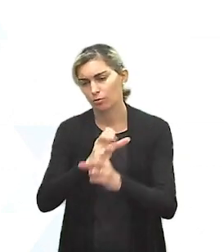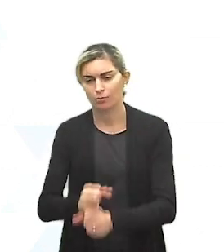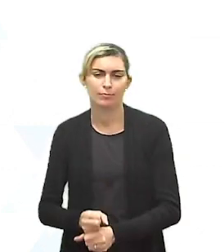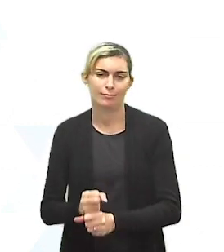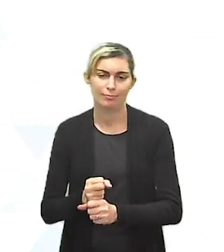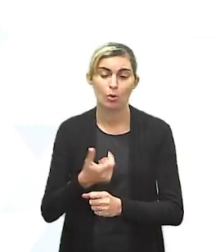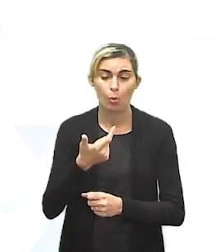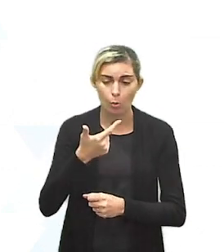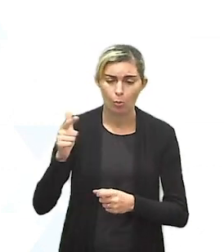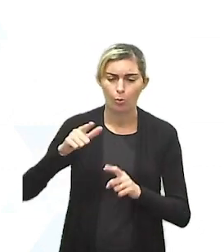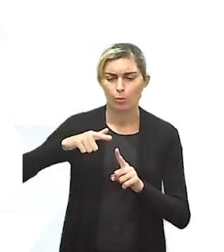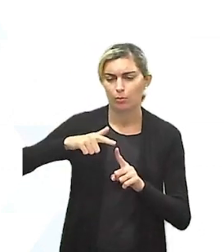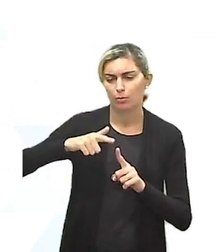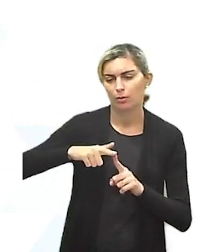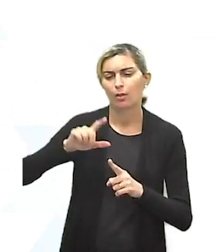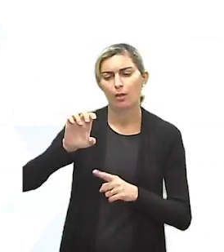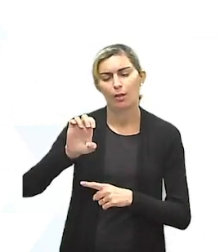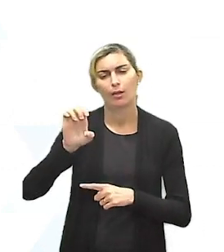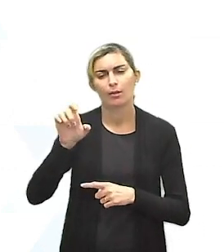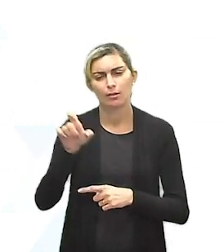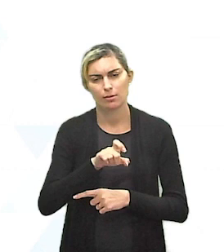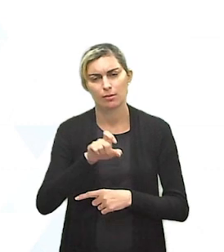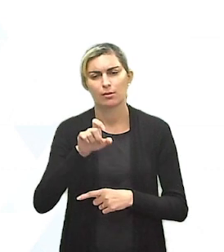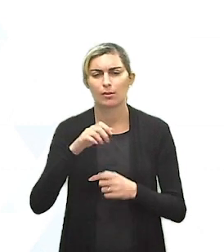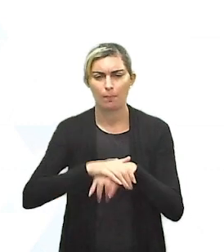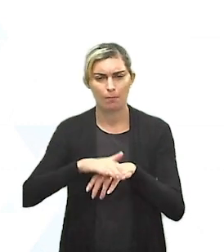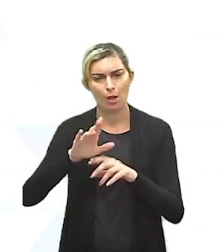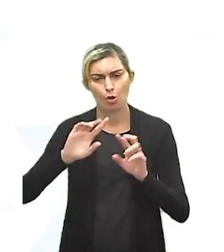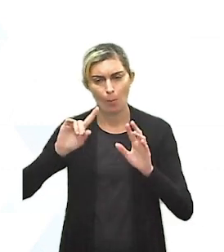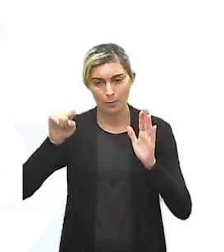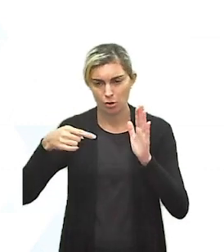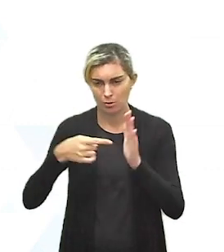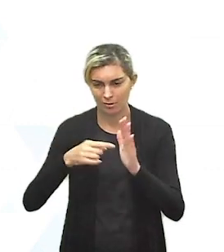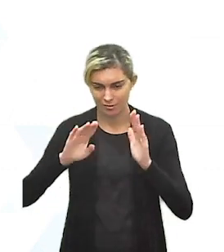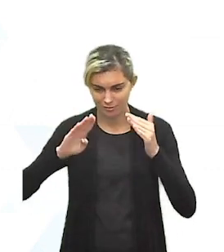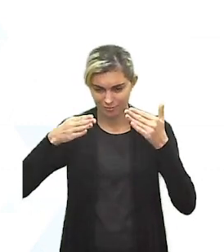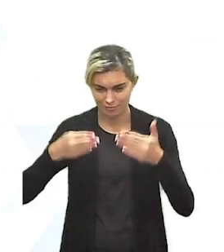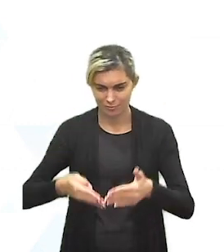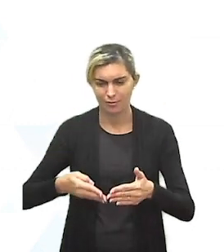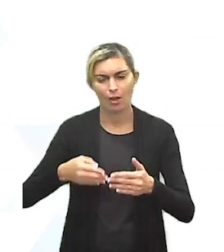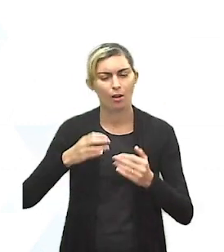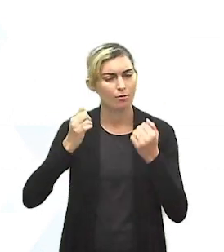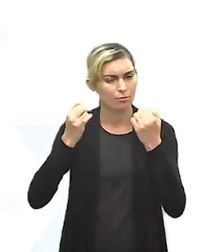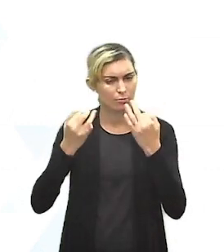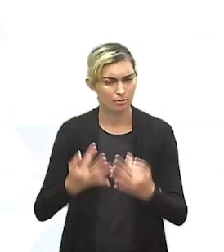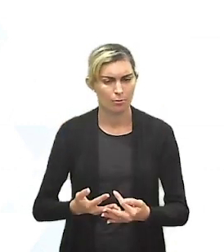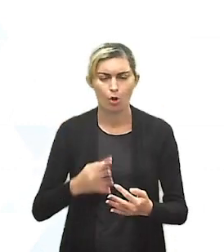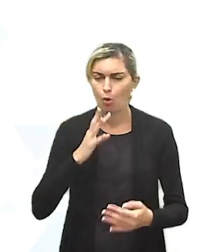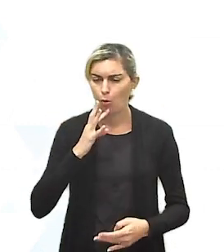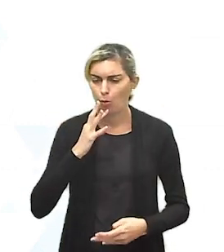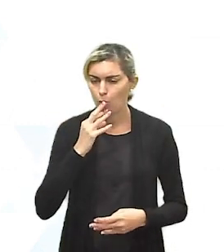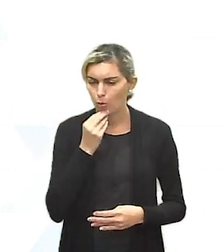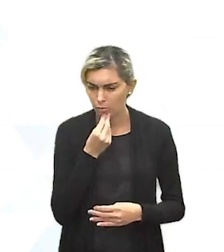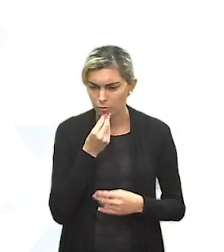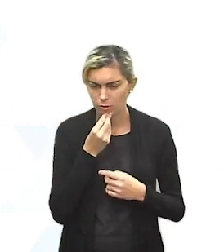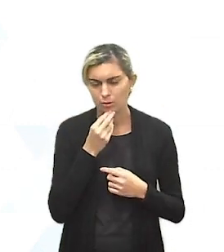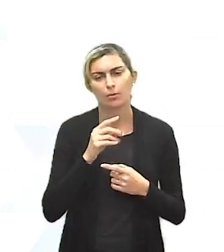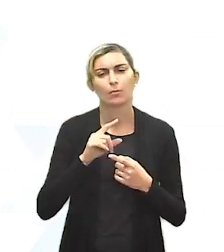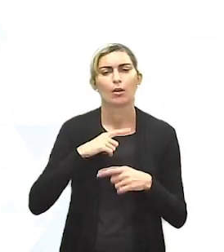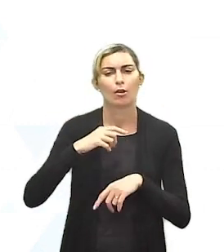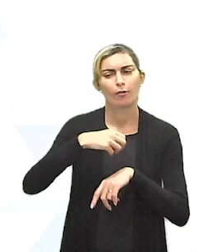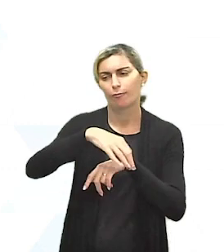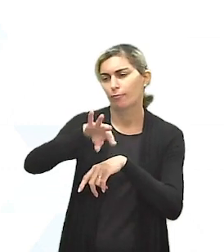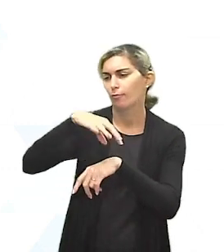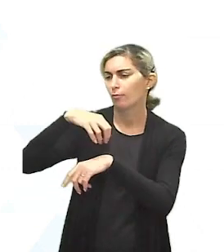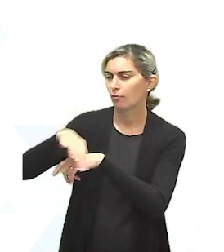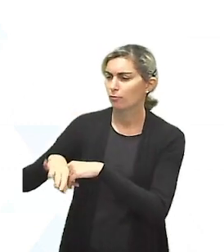E o outro tipo de conhecimento é um conhecimento mais objetivo, porque ele é definido pelo conhecimento, que é transmissível de